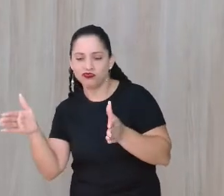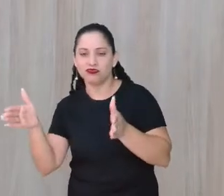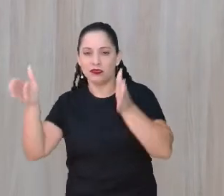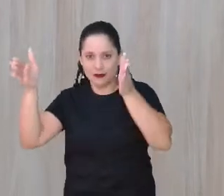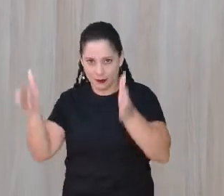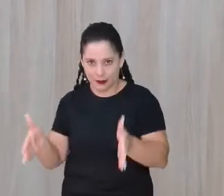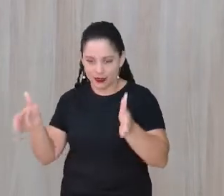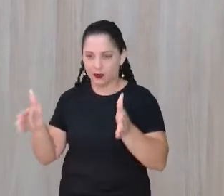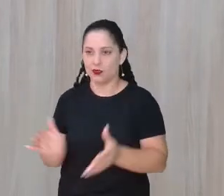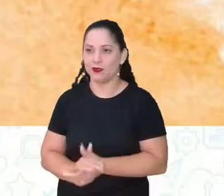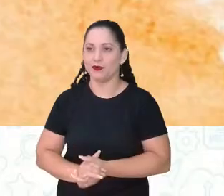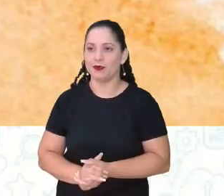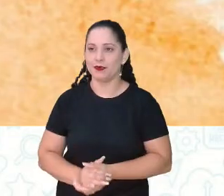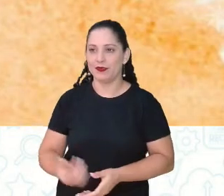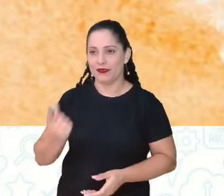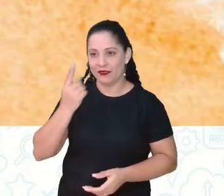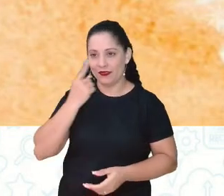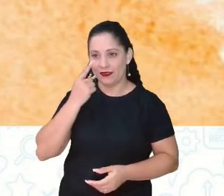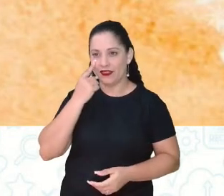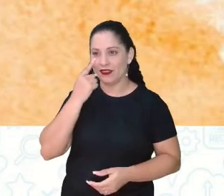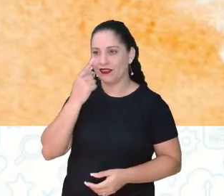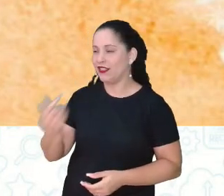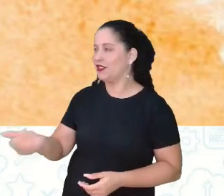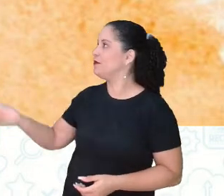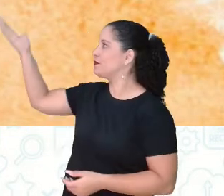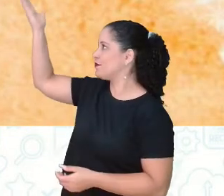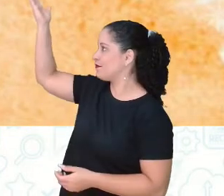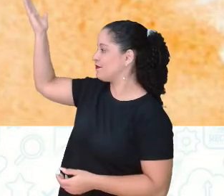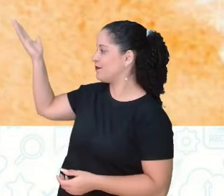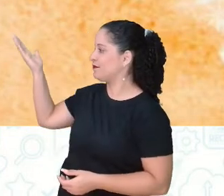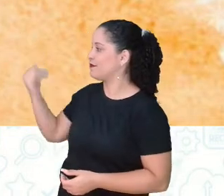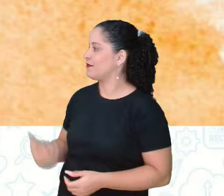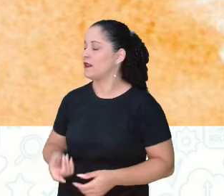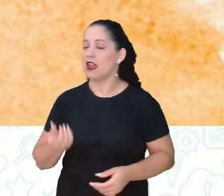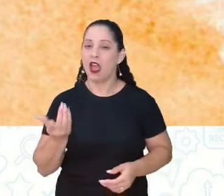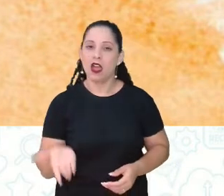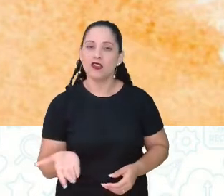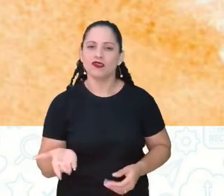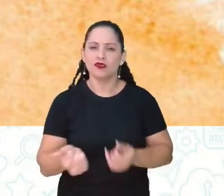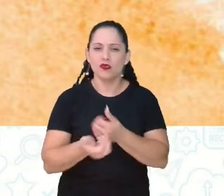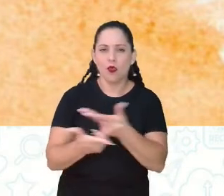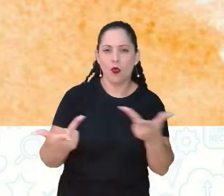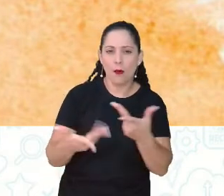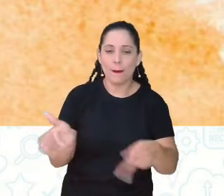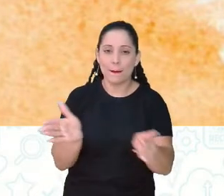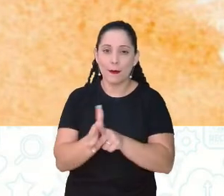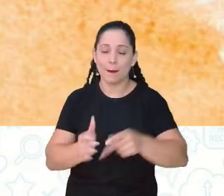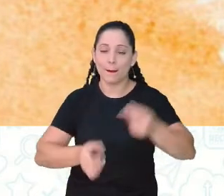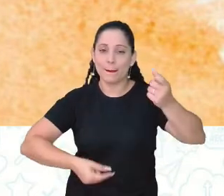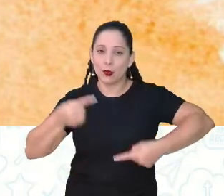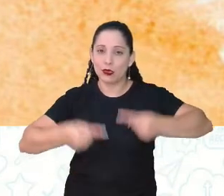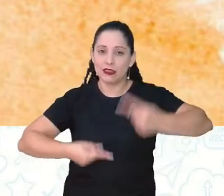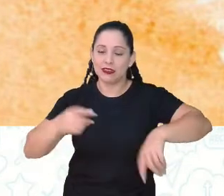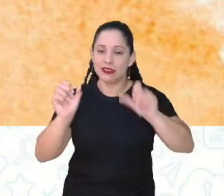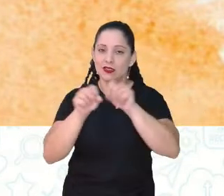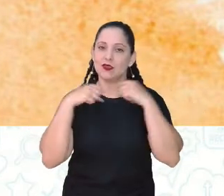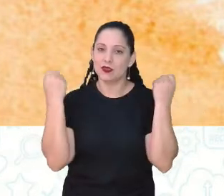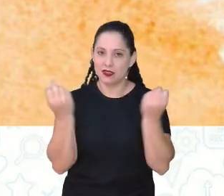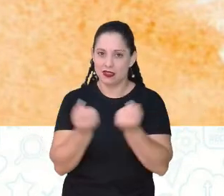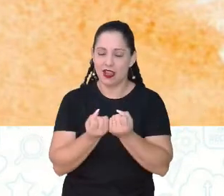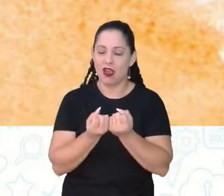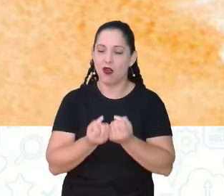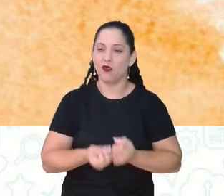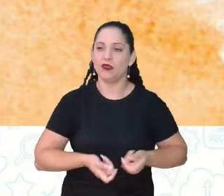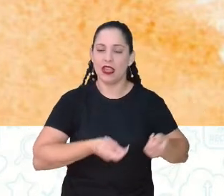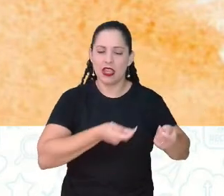olha aí o que eu havia falado, né, a instabilidade política e social. Um governo forte seria a saída para